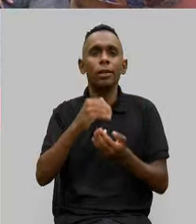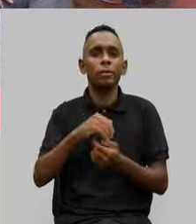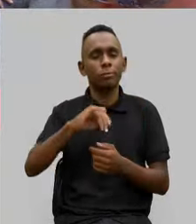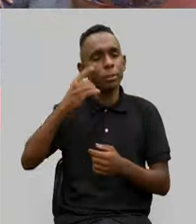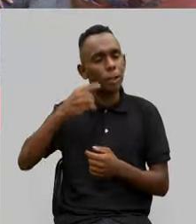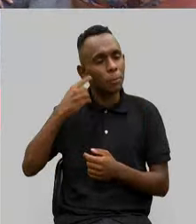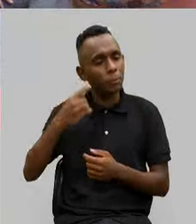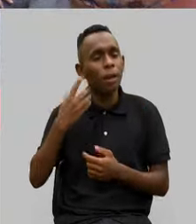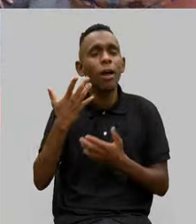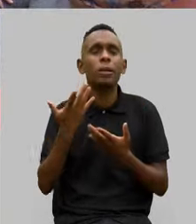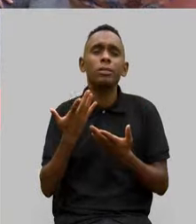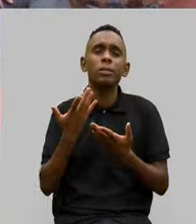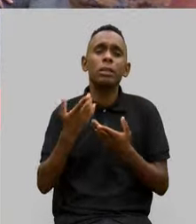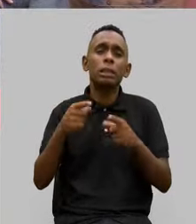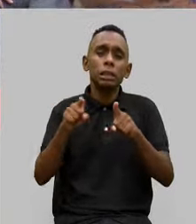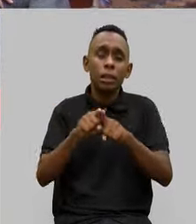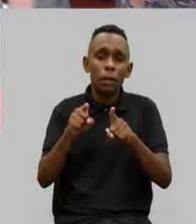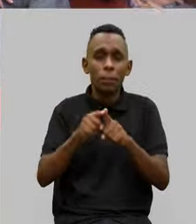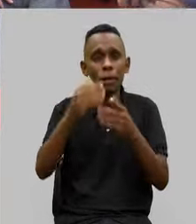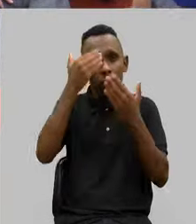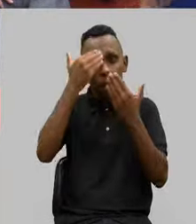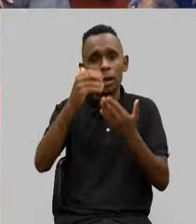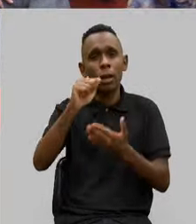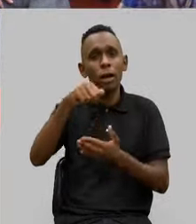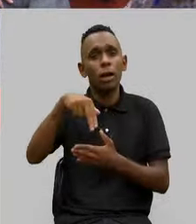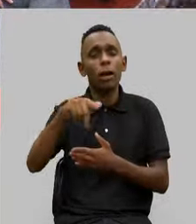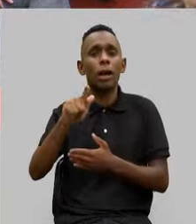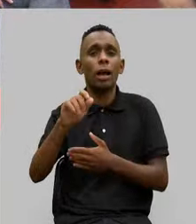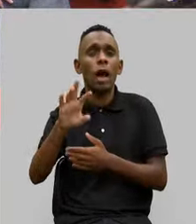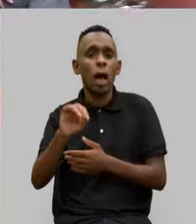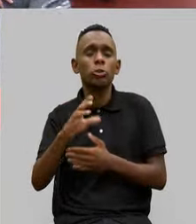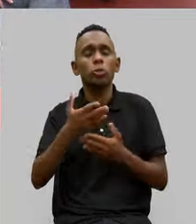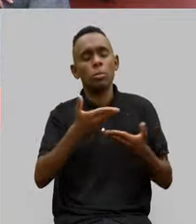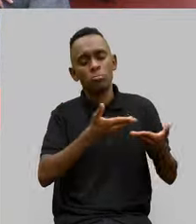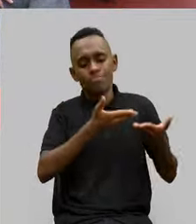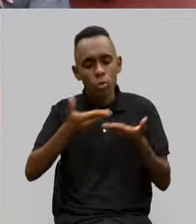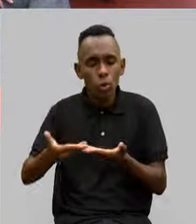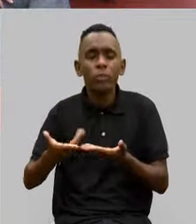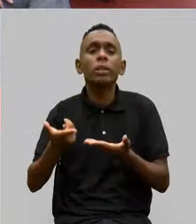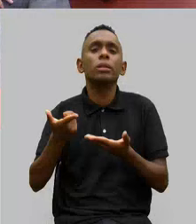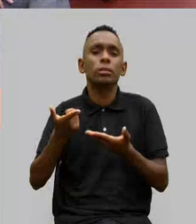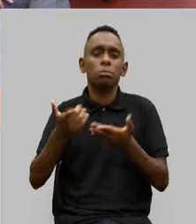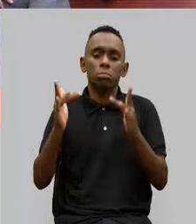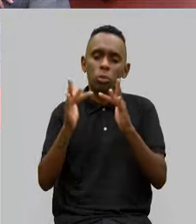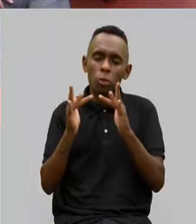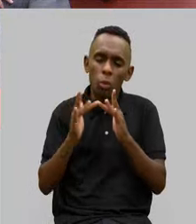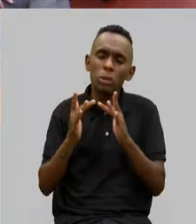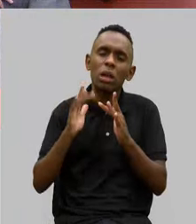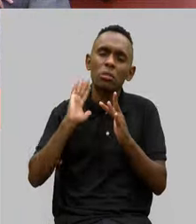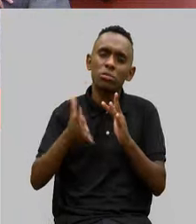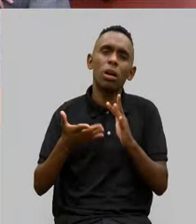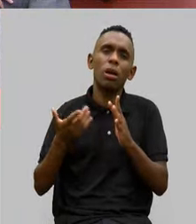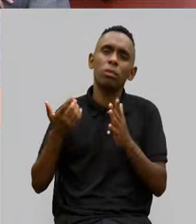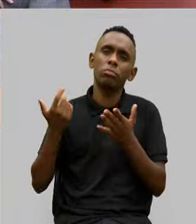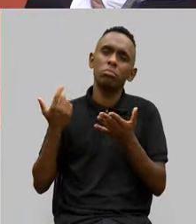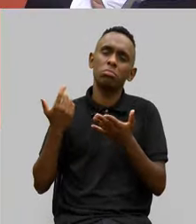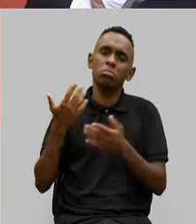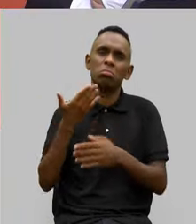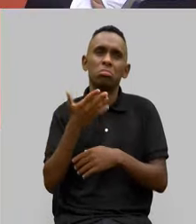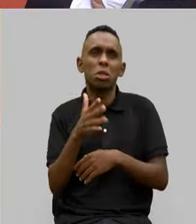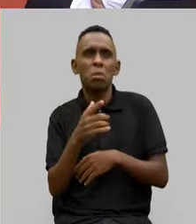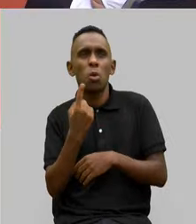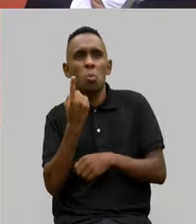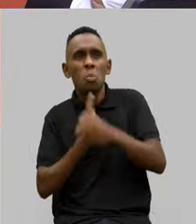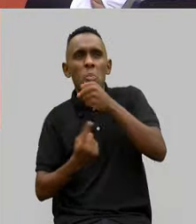Ah queria agradecer também a ang gato ah pelo convite né pela pelo contato desde mais ou menos um